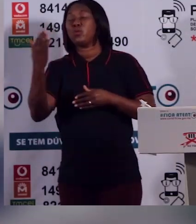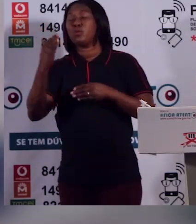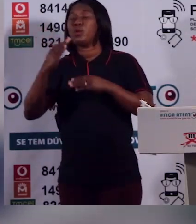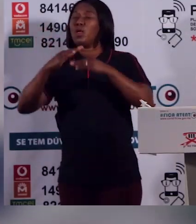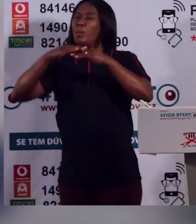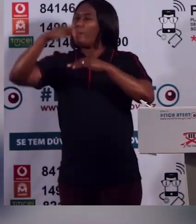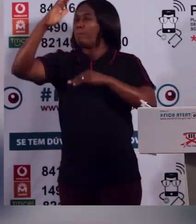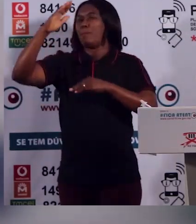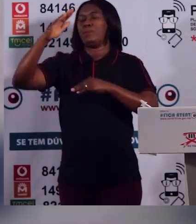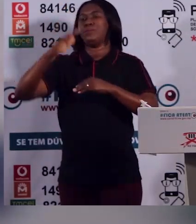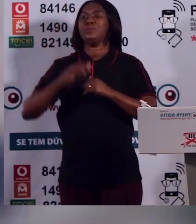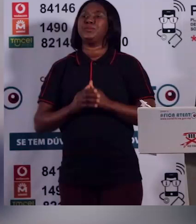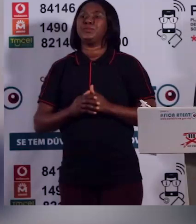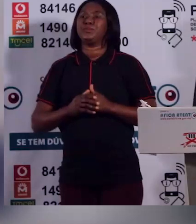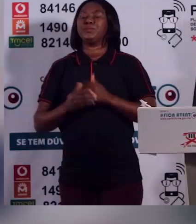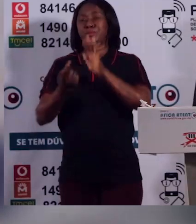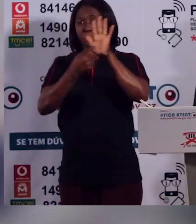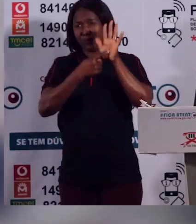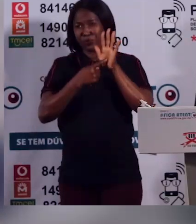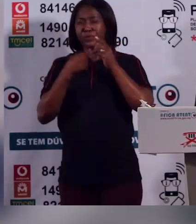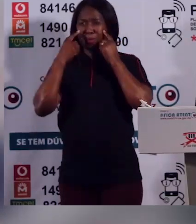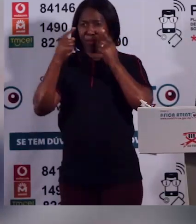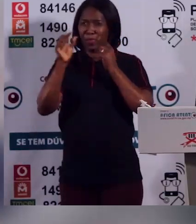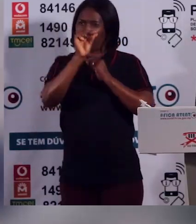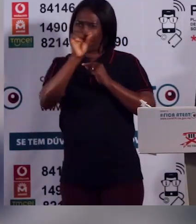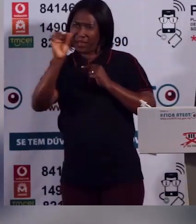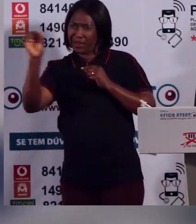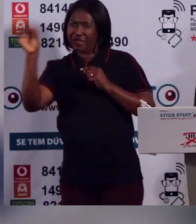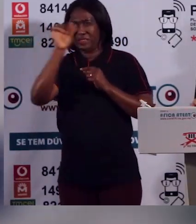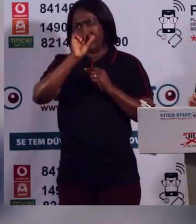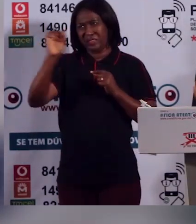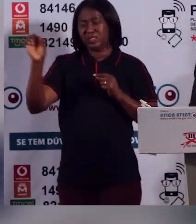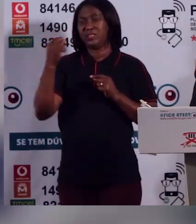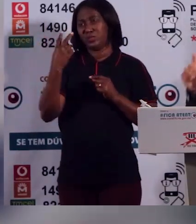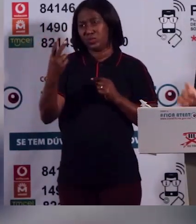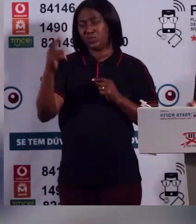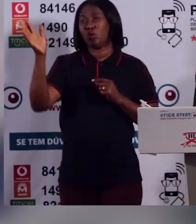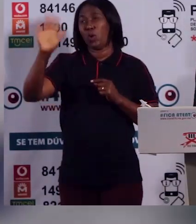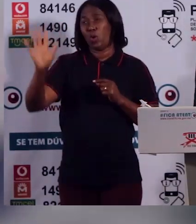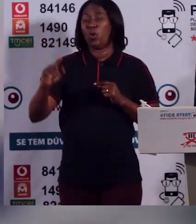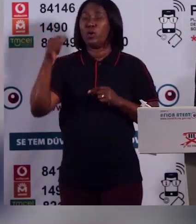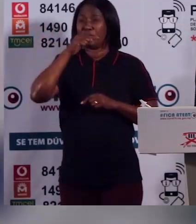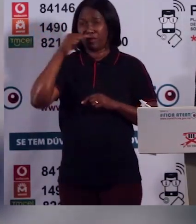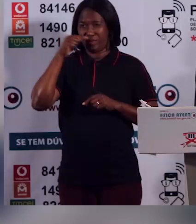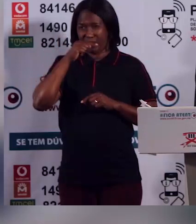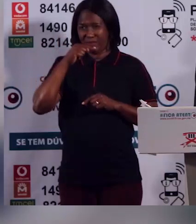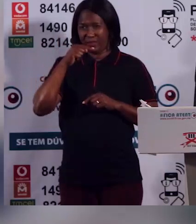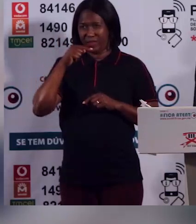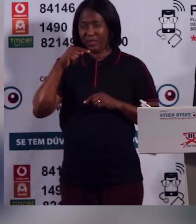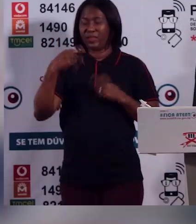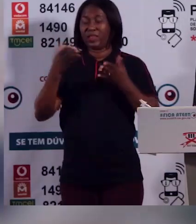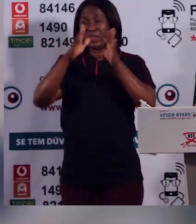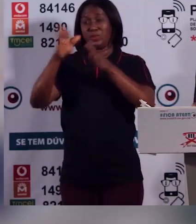alta. E aqui nós vemos duas linhas, uma linha de cor vermelha, que é a taxa de positividade desta